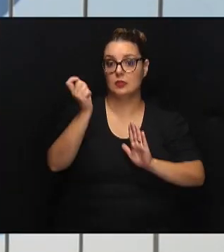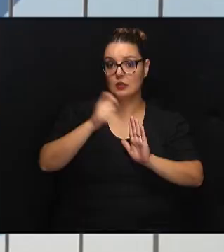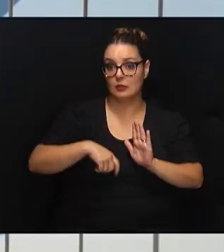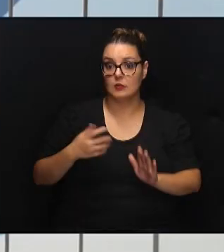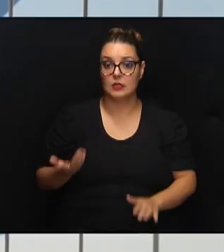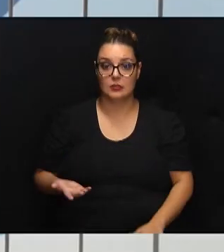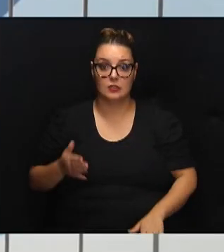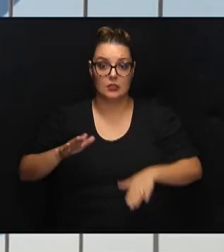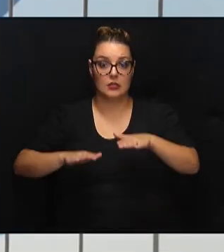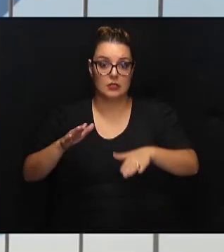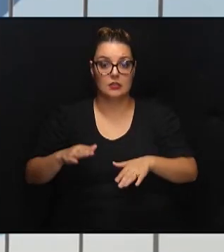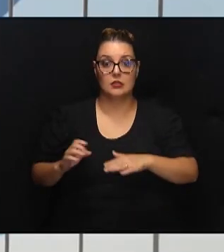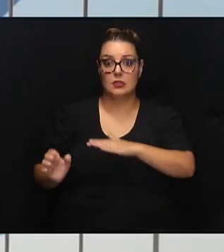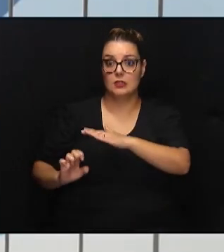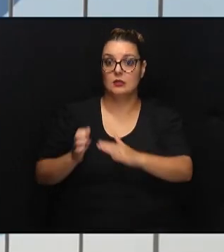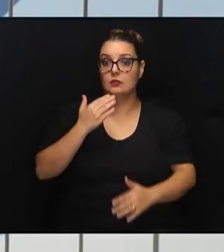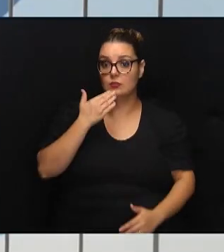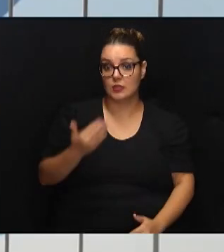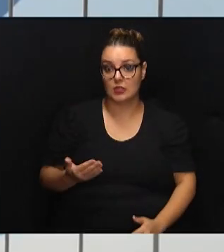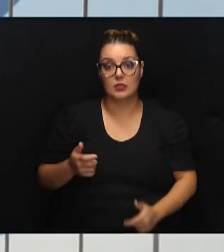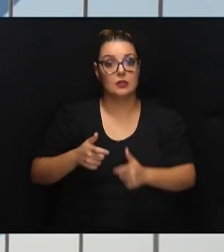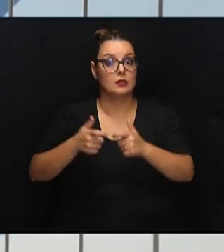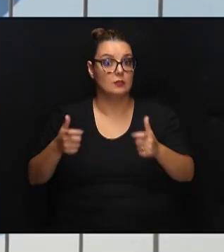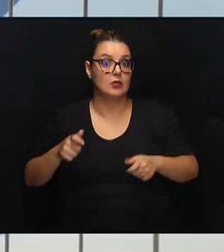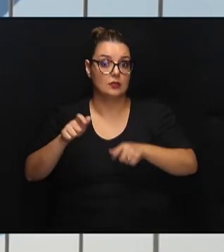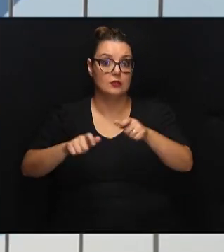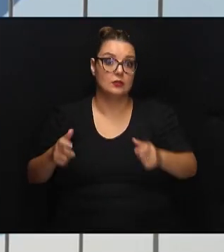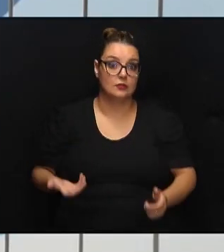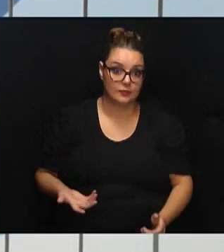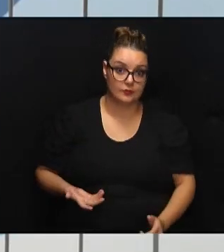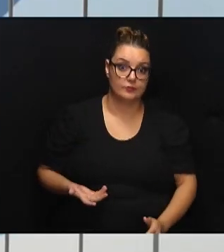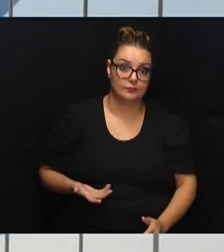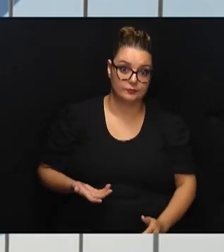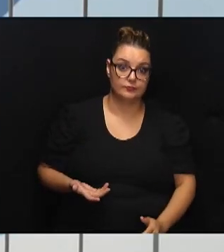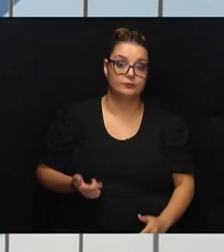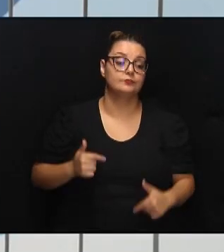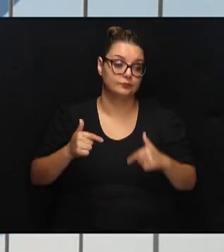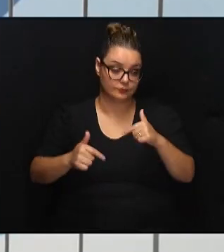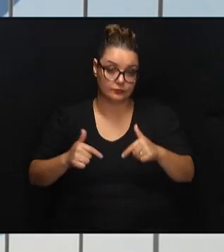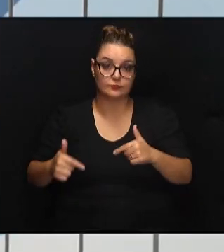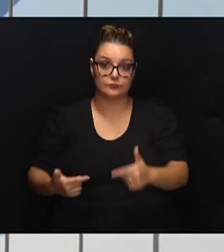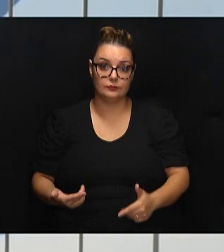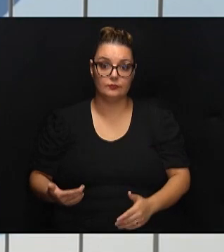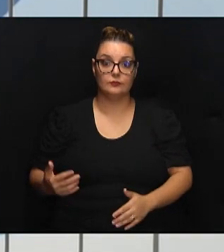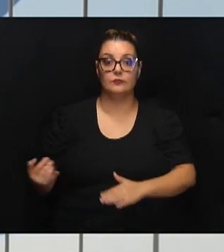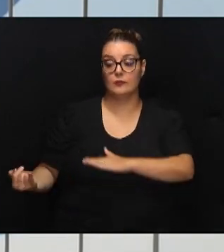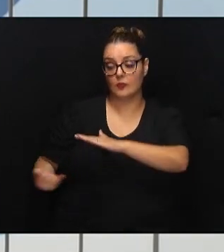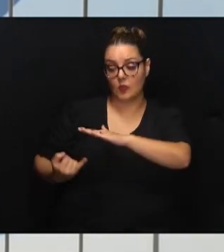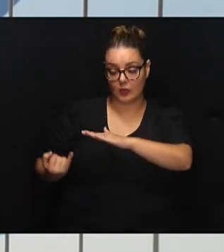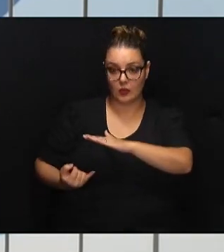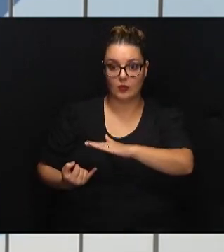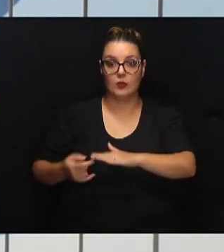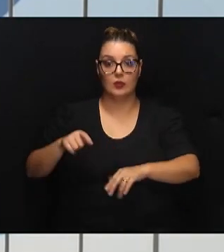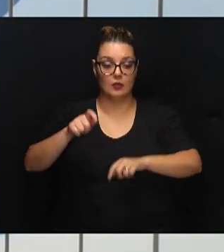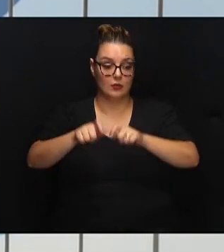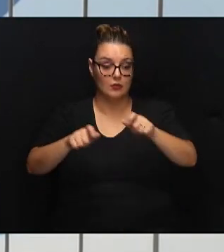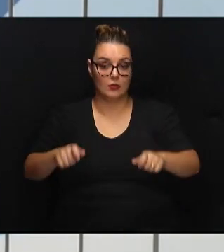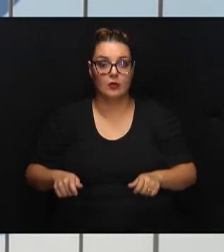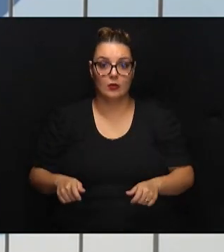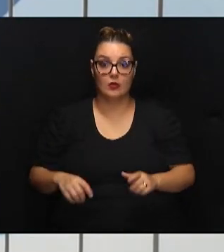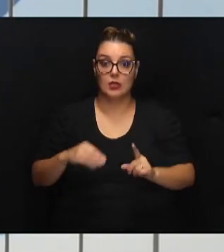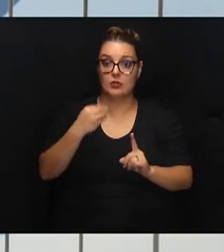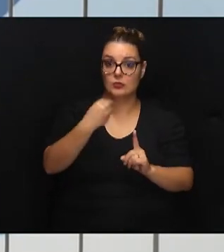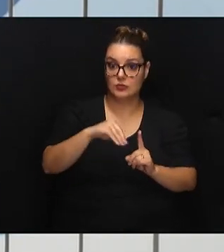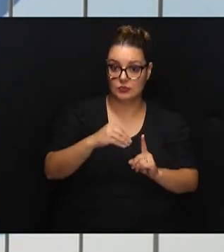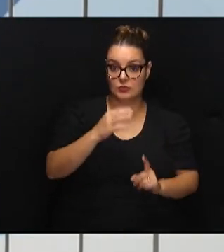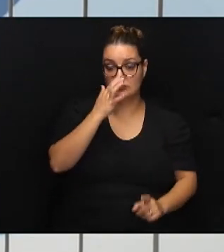vezes as empresas pedem, e a maioria das pessoas, né, que trabalham nessa informalidade são pessoas bem